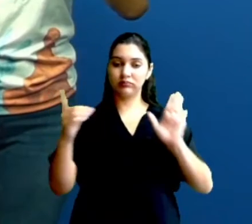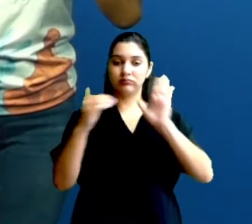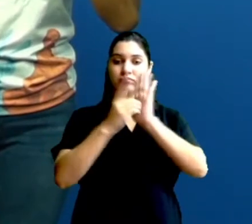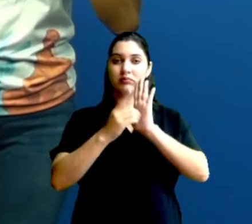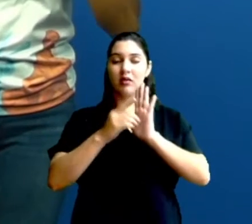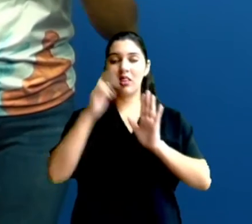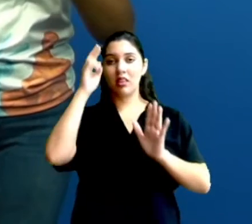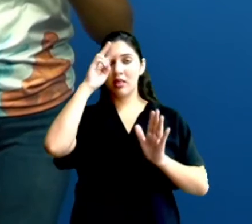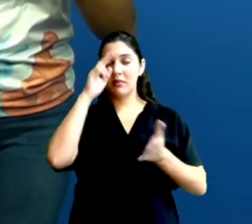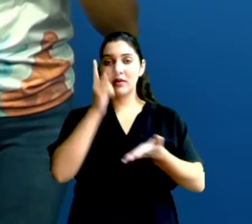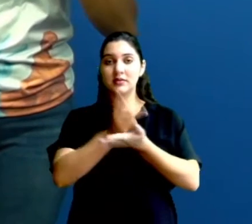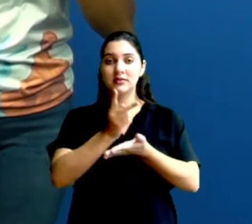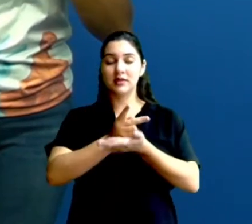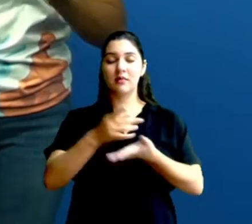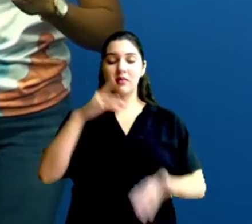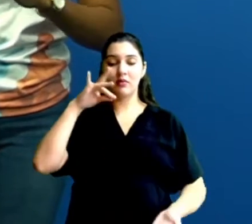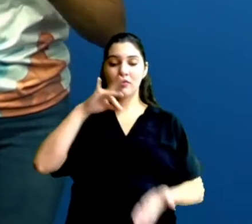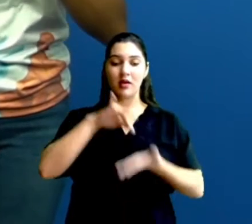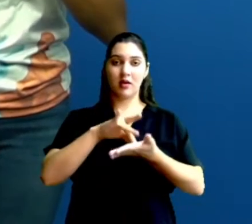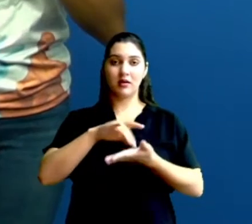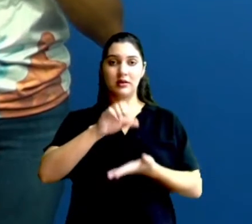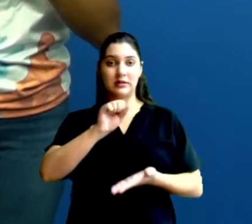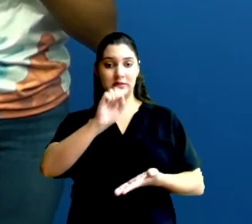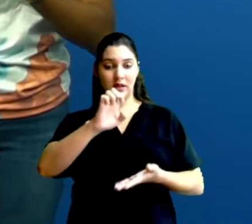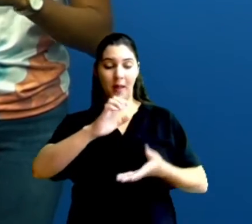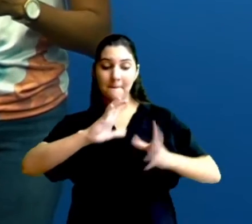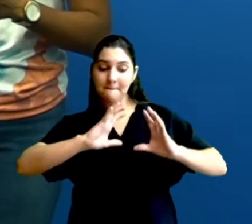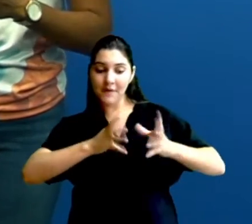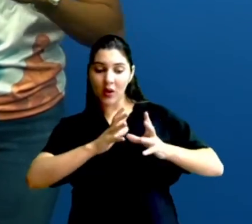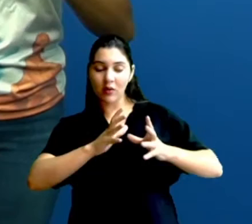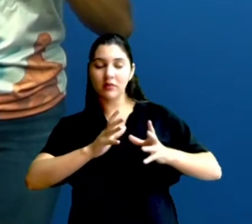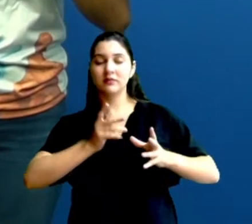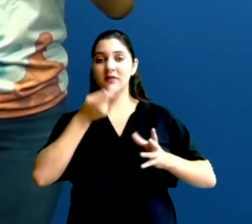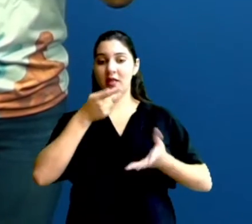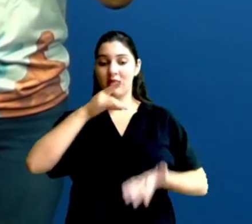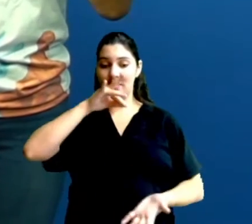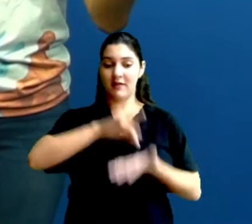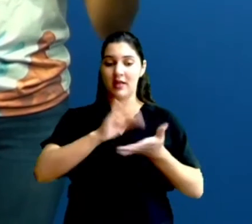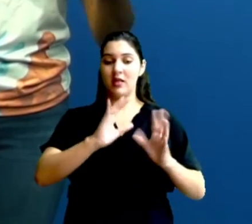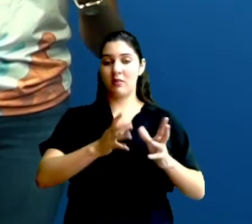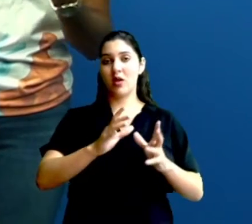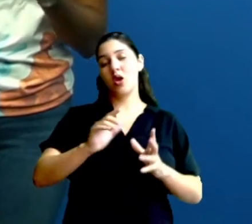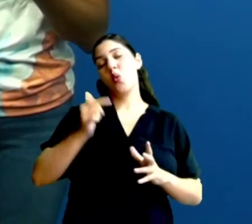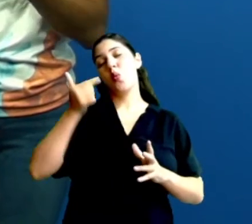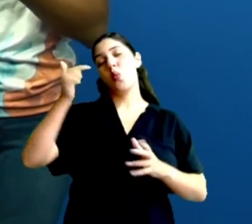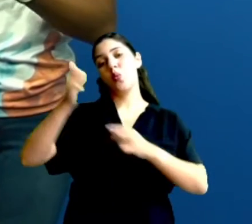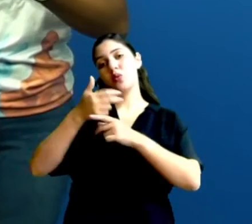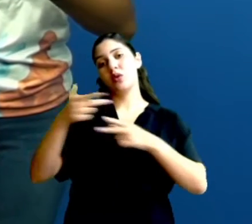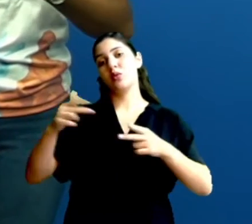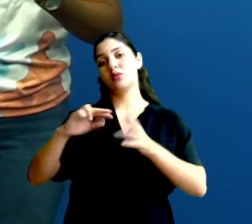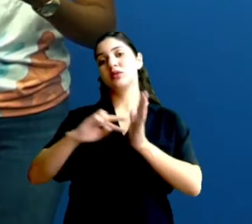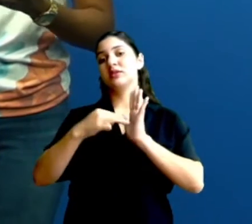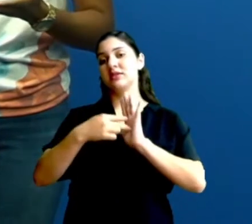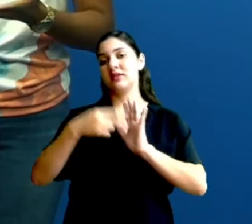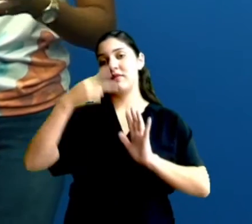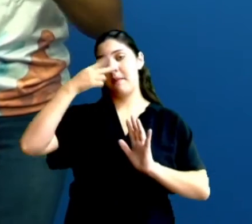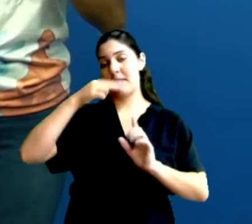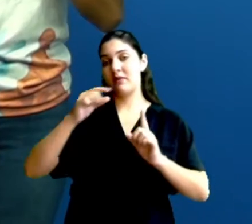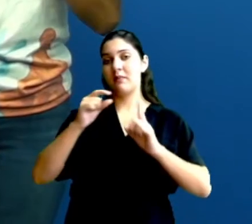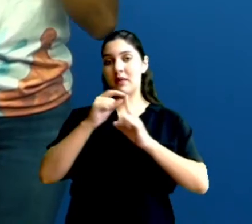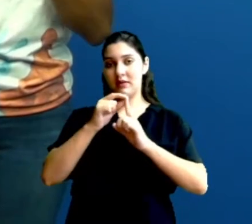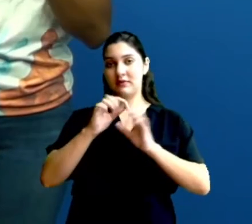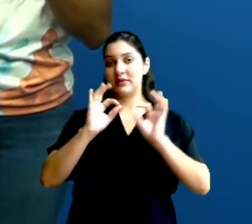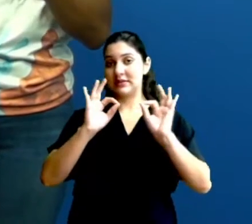é o sentido real. Se é uma bola, eu estou falando sobre uma bola e não sobre outra coisa que signifique também a mesma